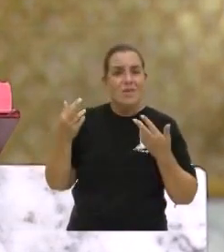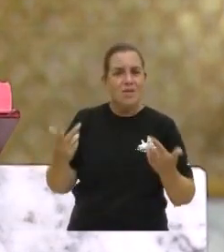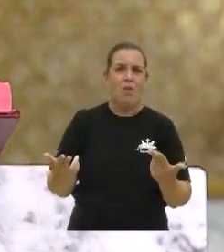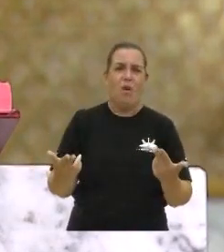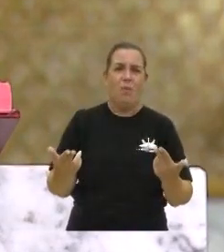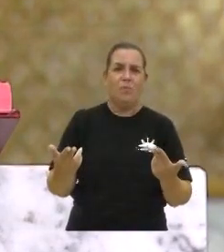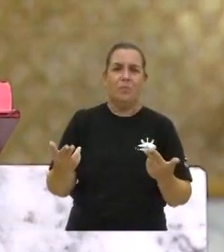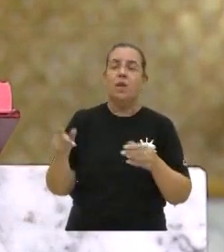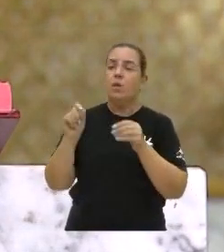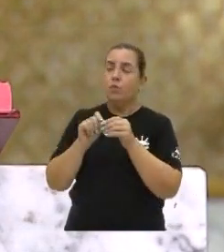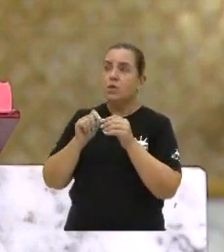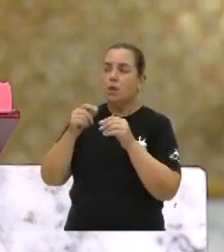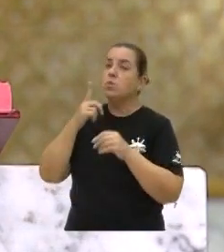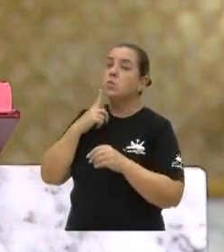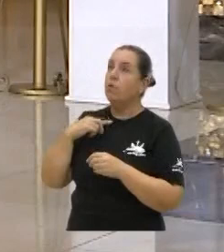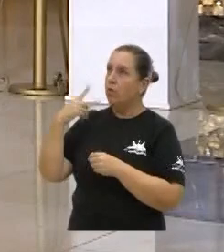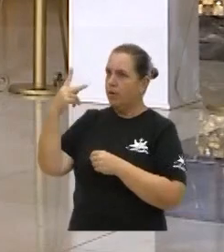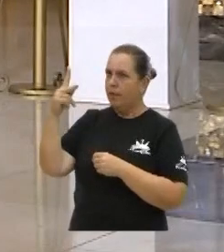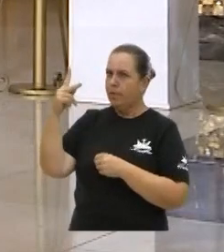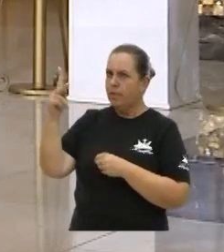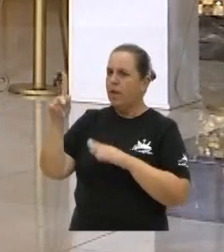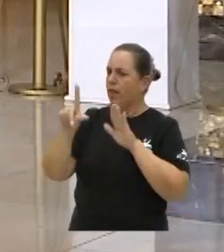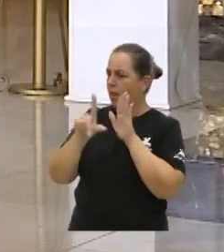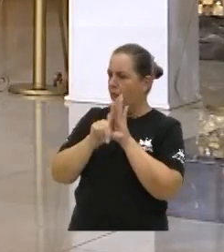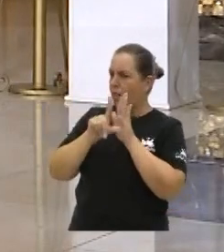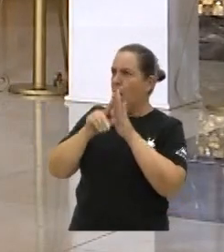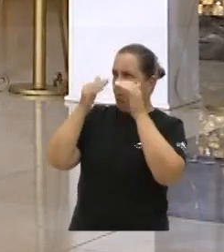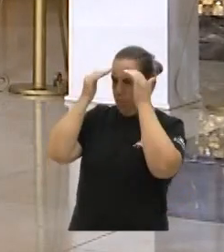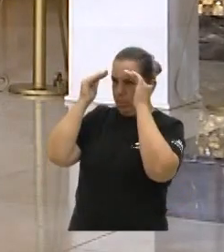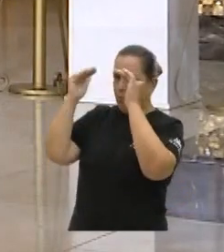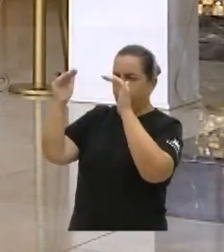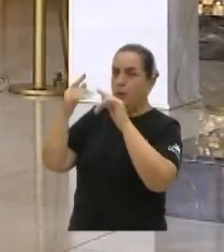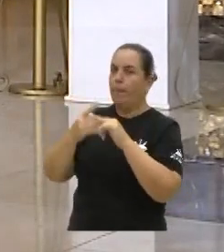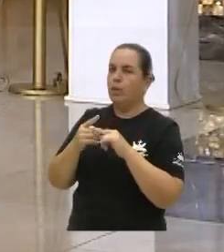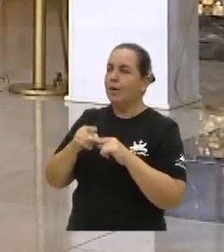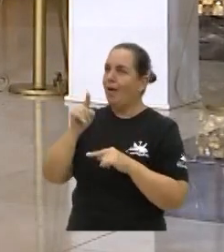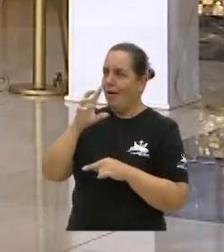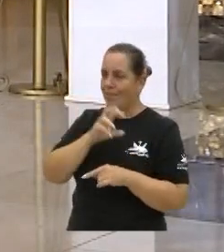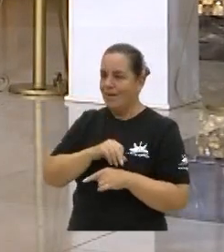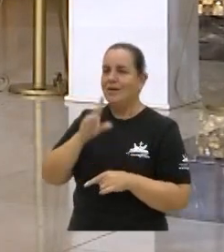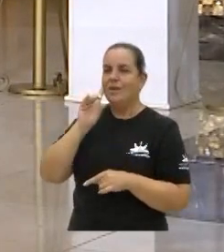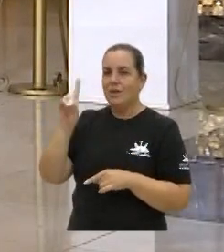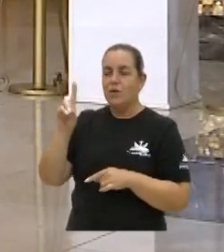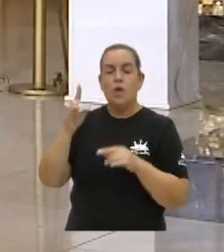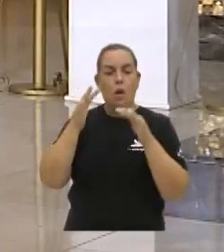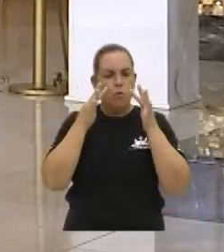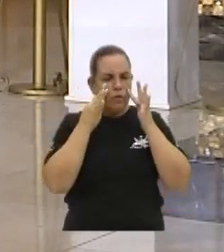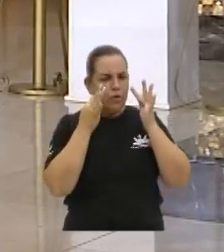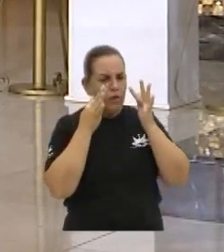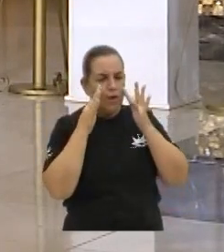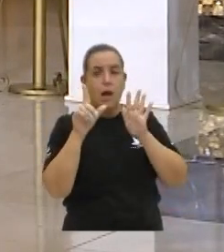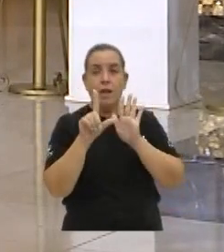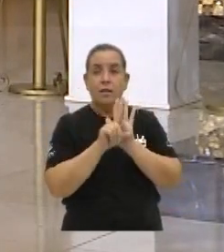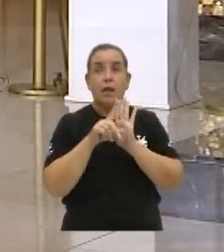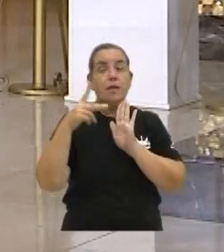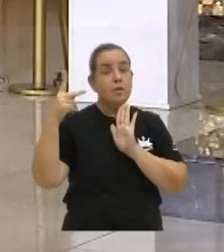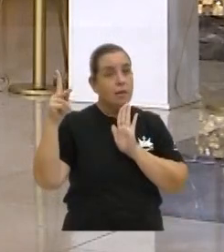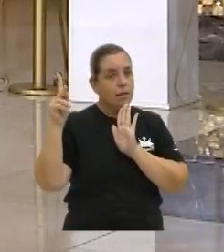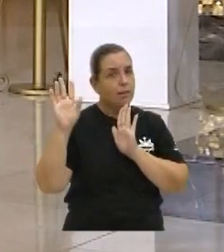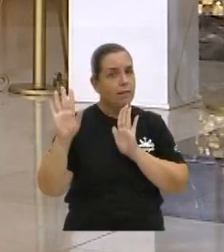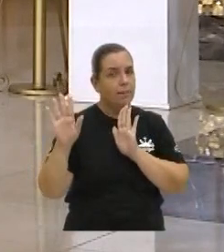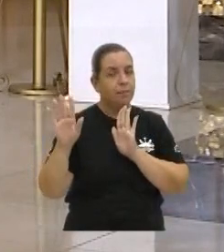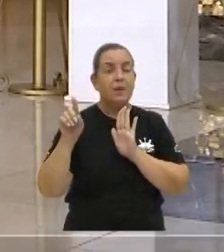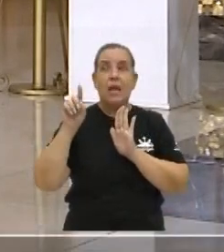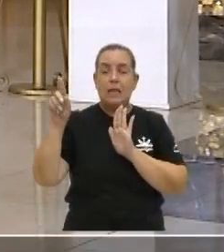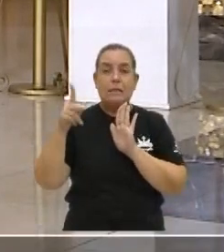os seus mandamentos. Pois isto é amar a Deus, observar os seus mandamentos. E